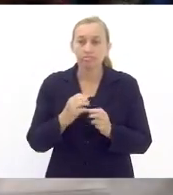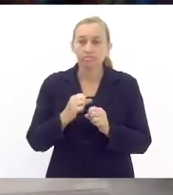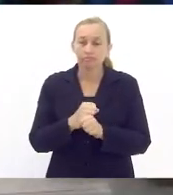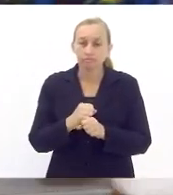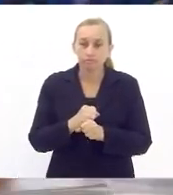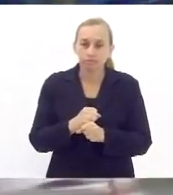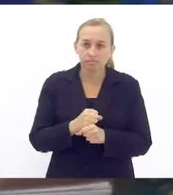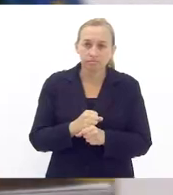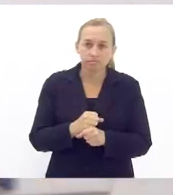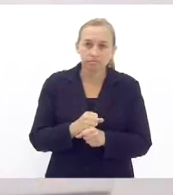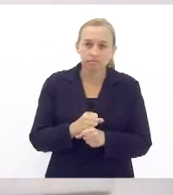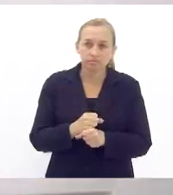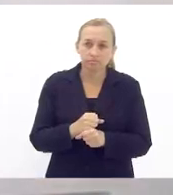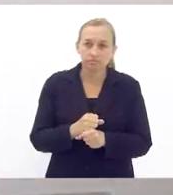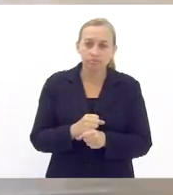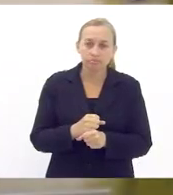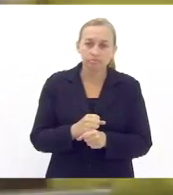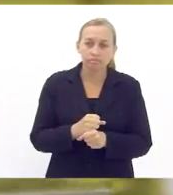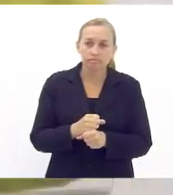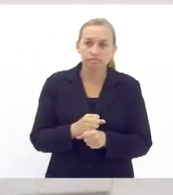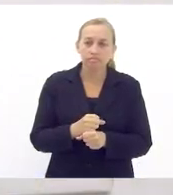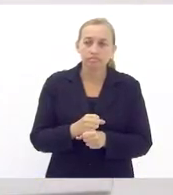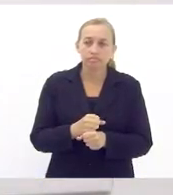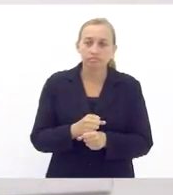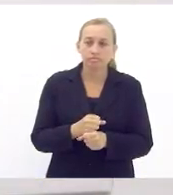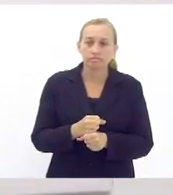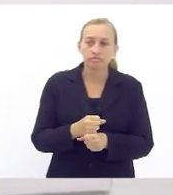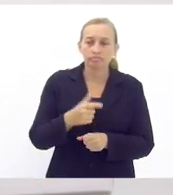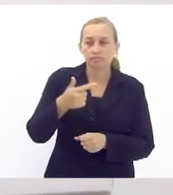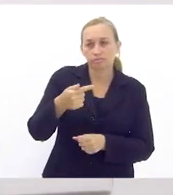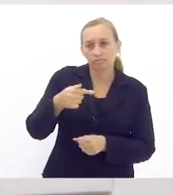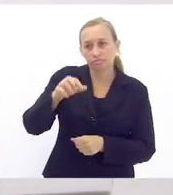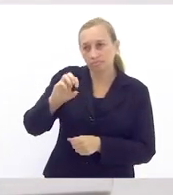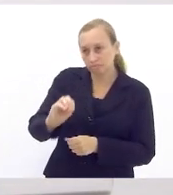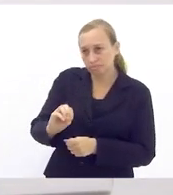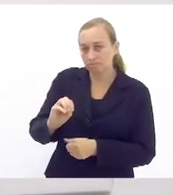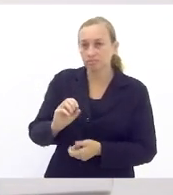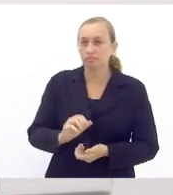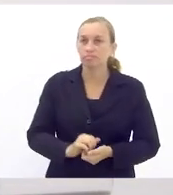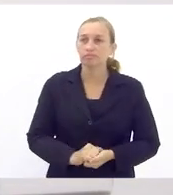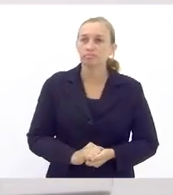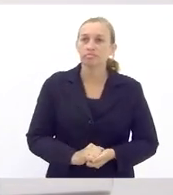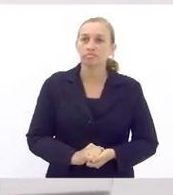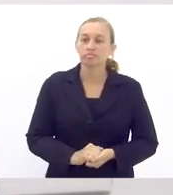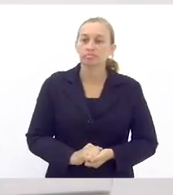no início de 70 eu boto o pé na marca externa